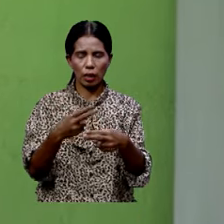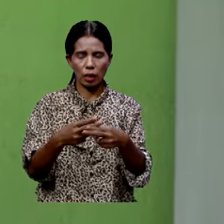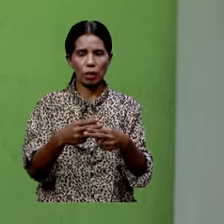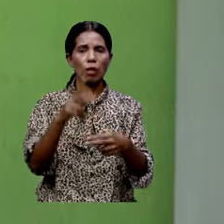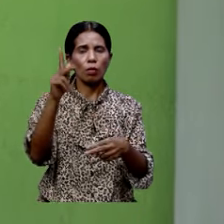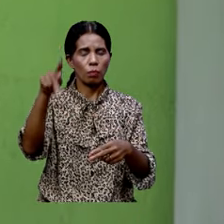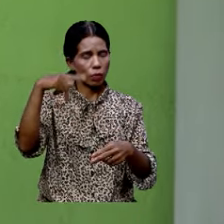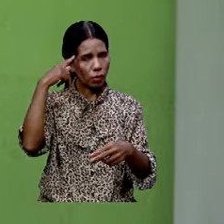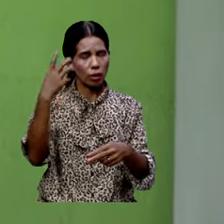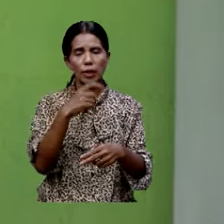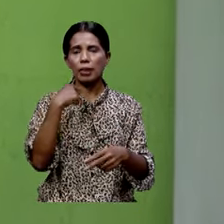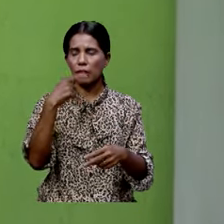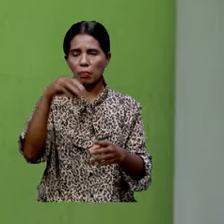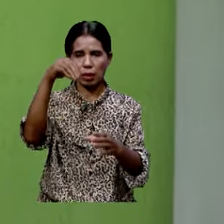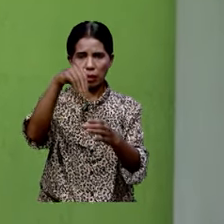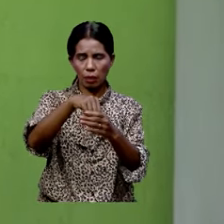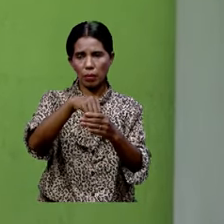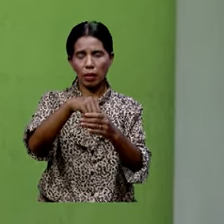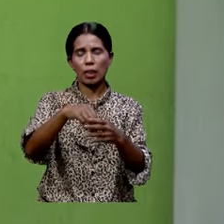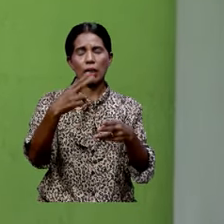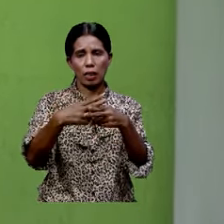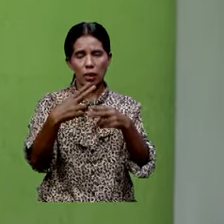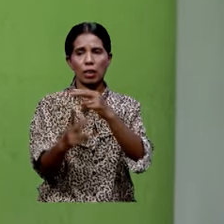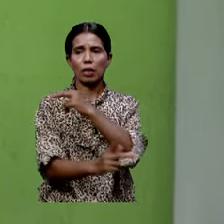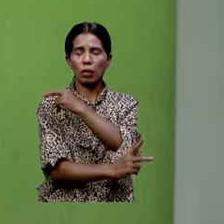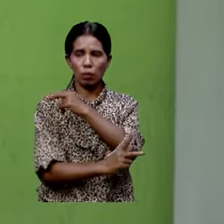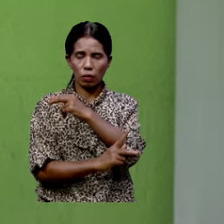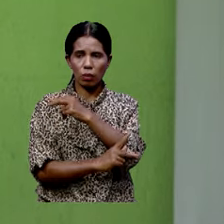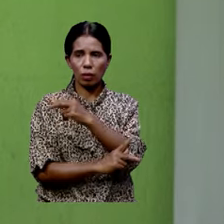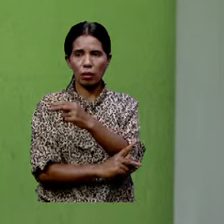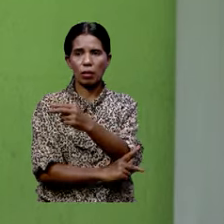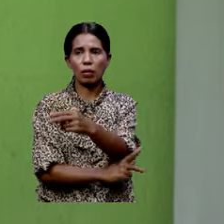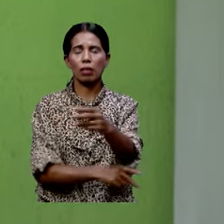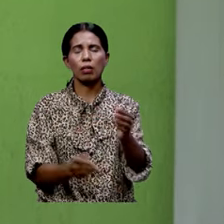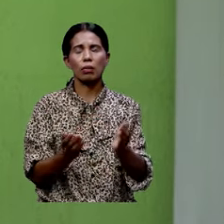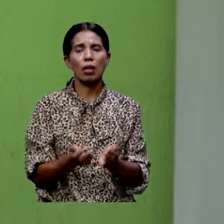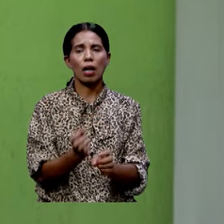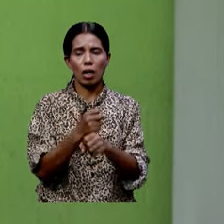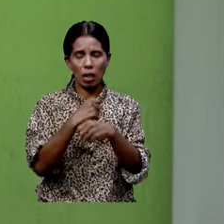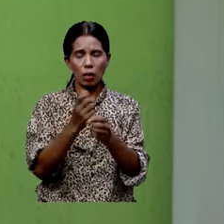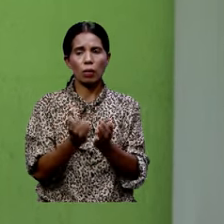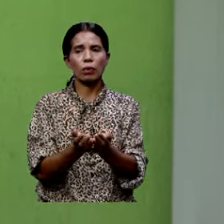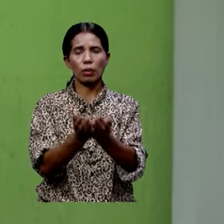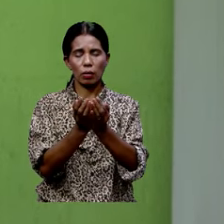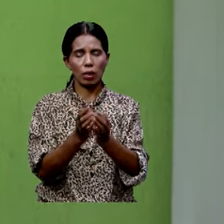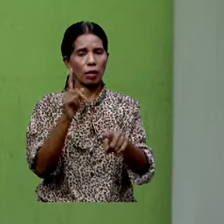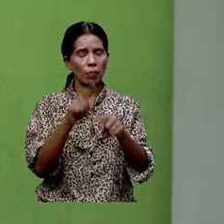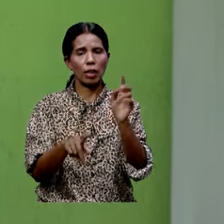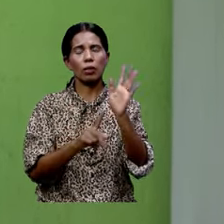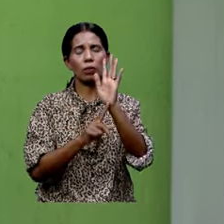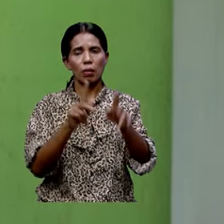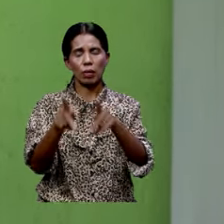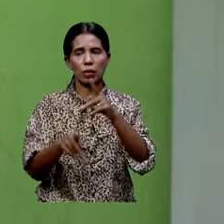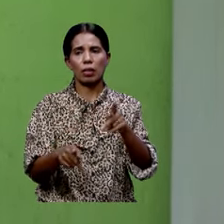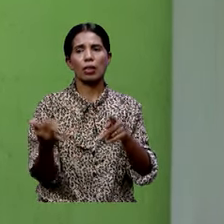ka tama iha buat ida be tama iha ready ida hori tu ranza baro hak solok ne la bela tu publica em ser nesai hau no